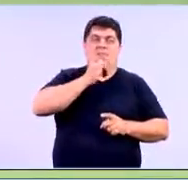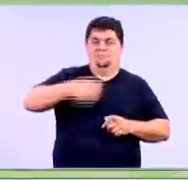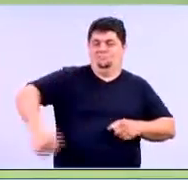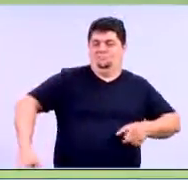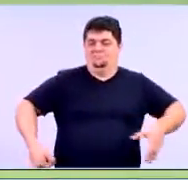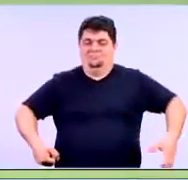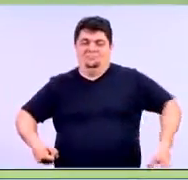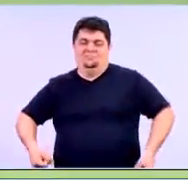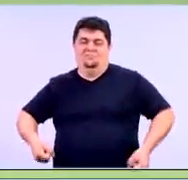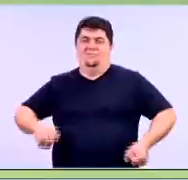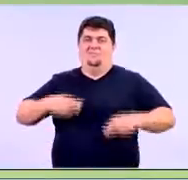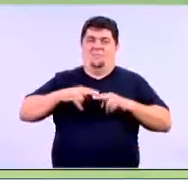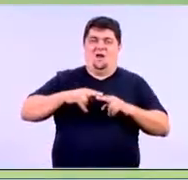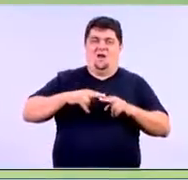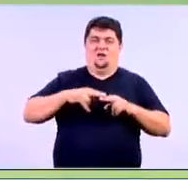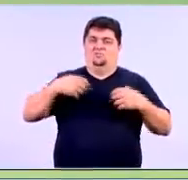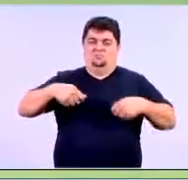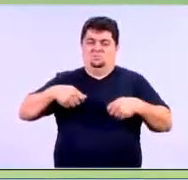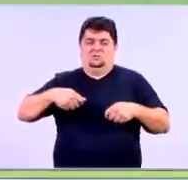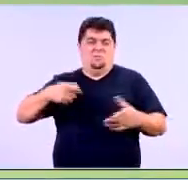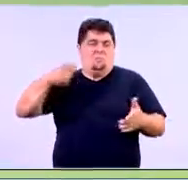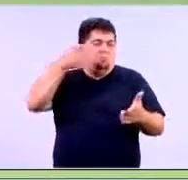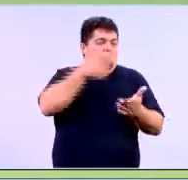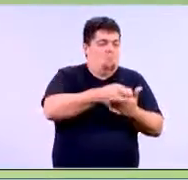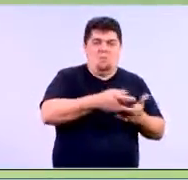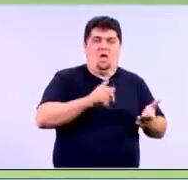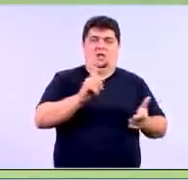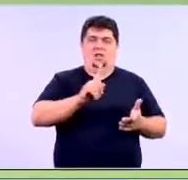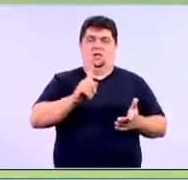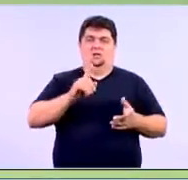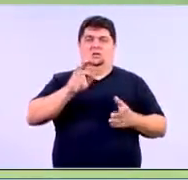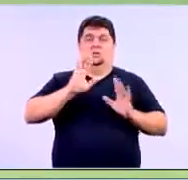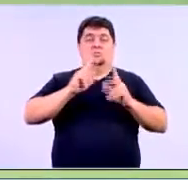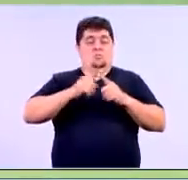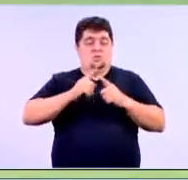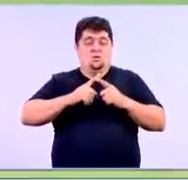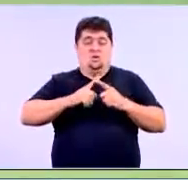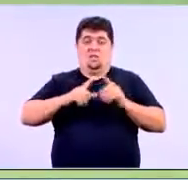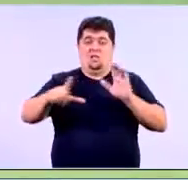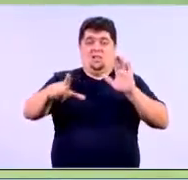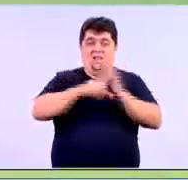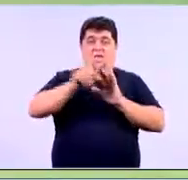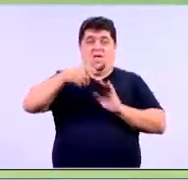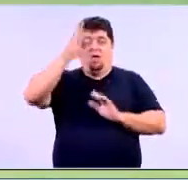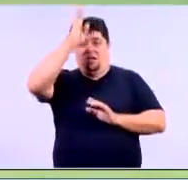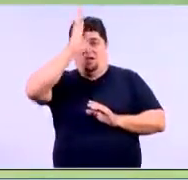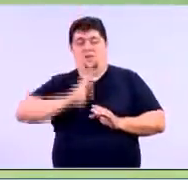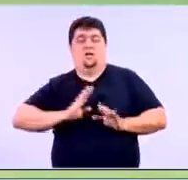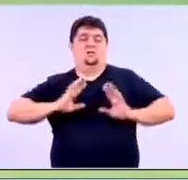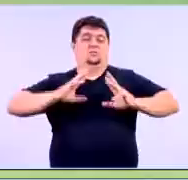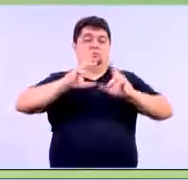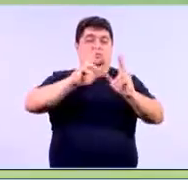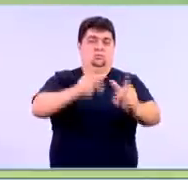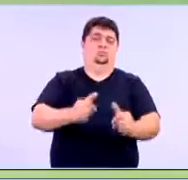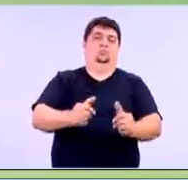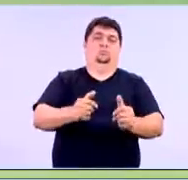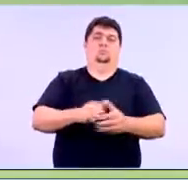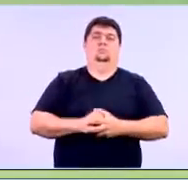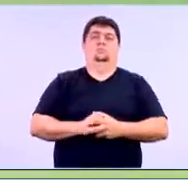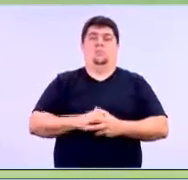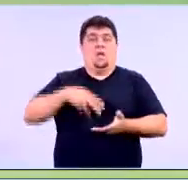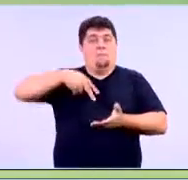meio, de algum caminho, de alguma estrada ou assim, será cobrado o devido tributo ou pedágio, como